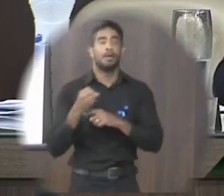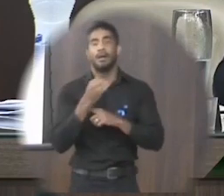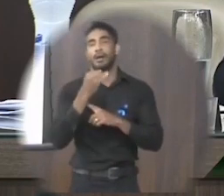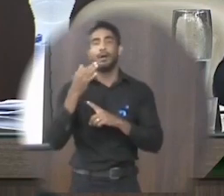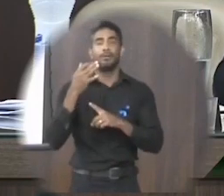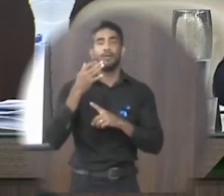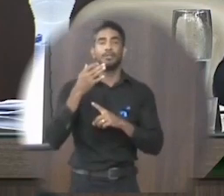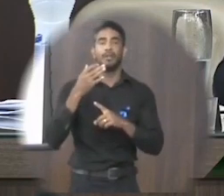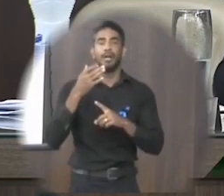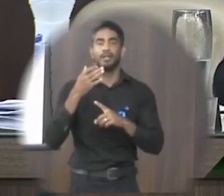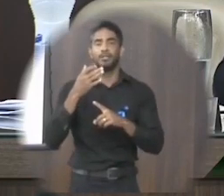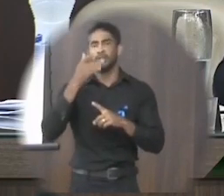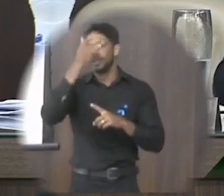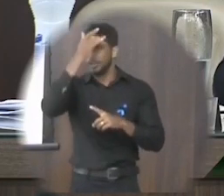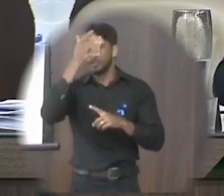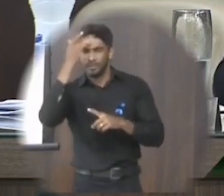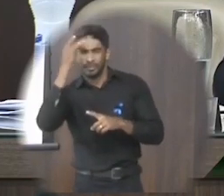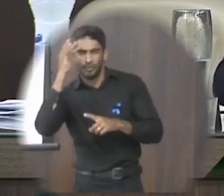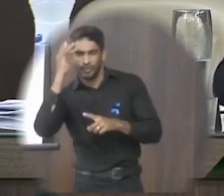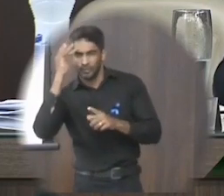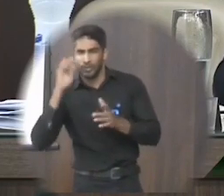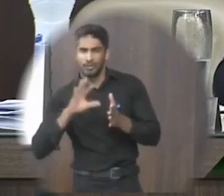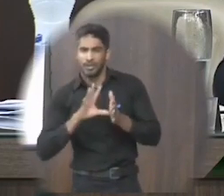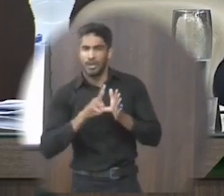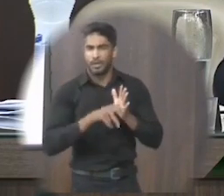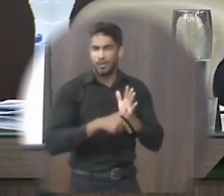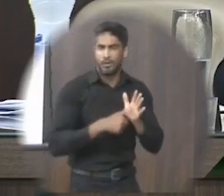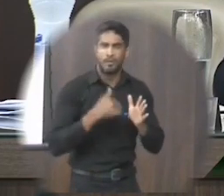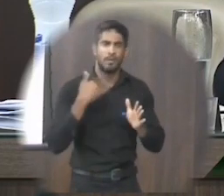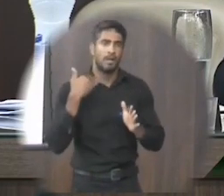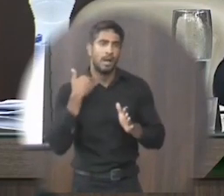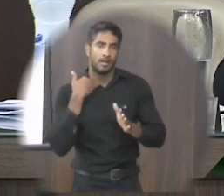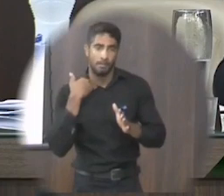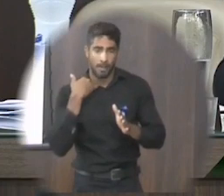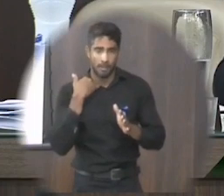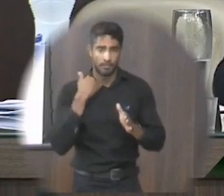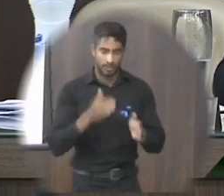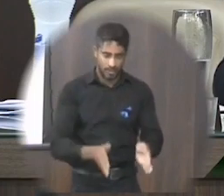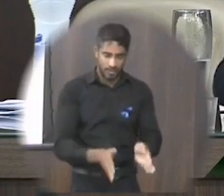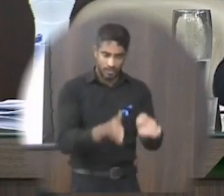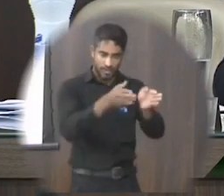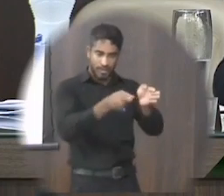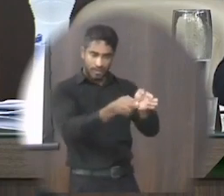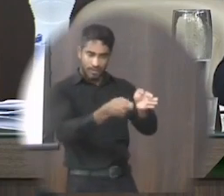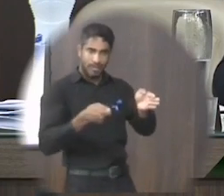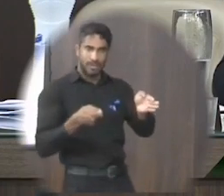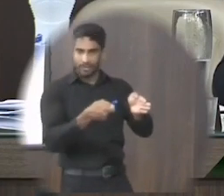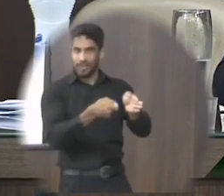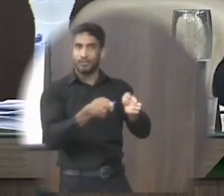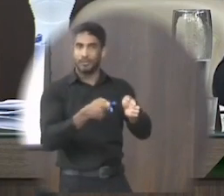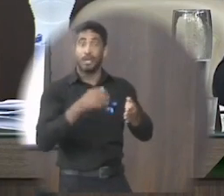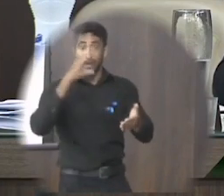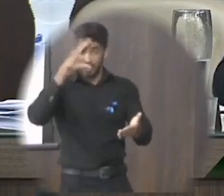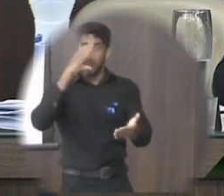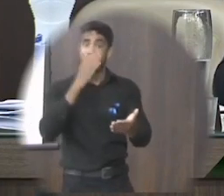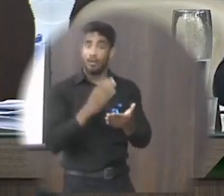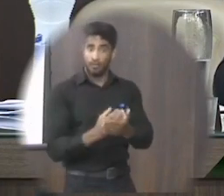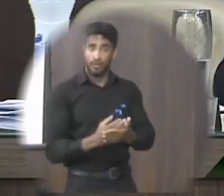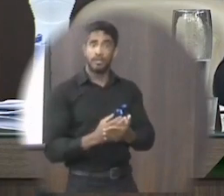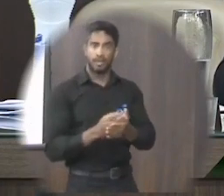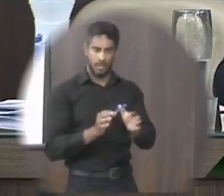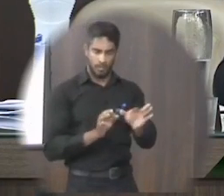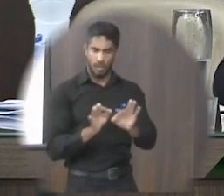de arrombamentos a bancos e caixas eletrônicos. E é um crime que é um